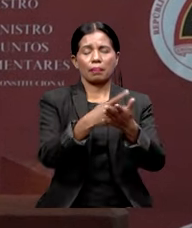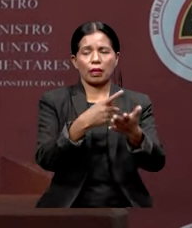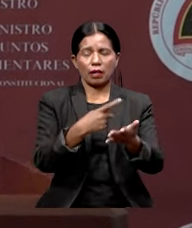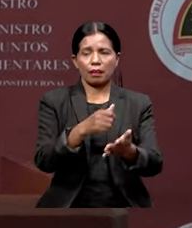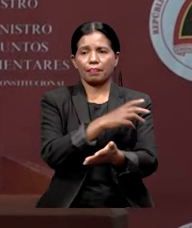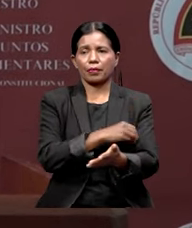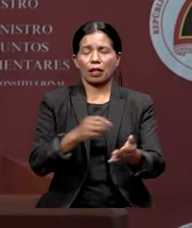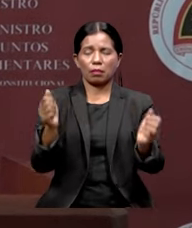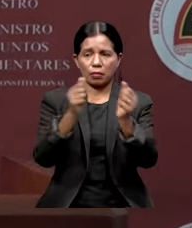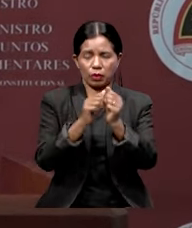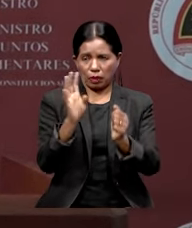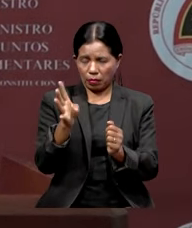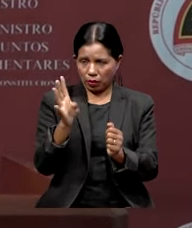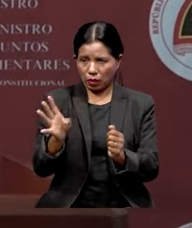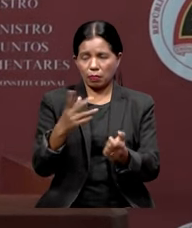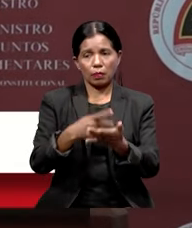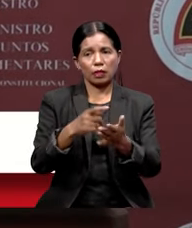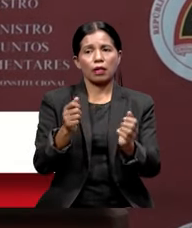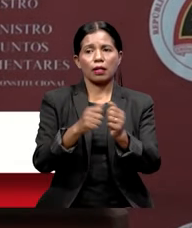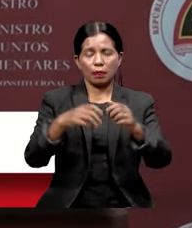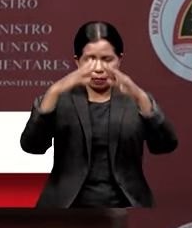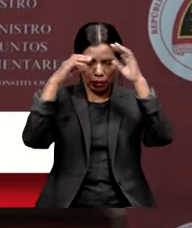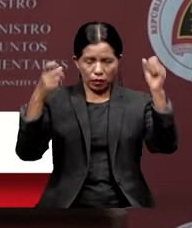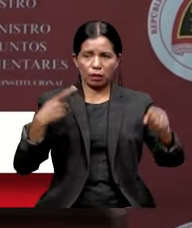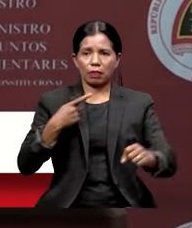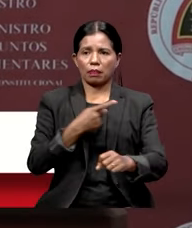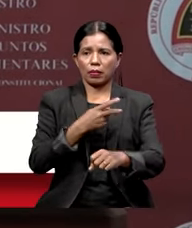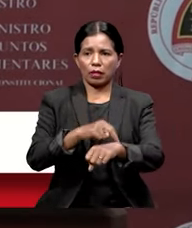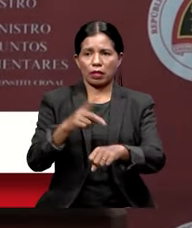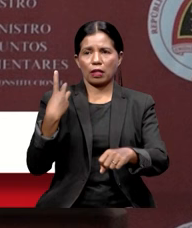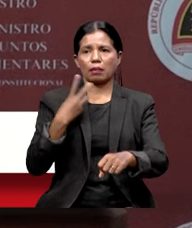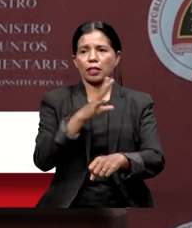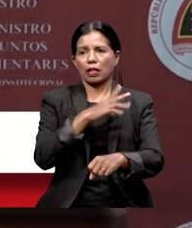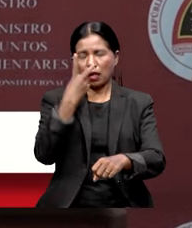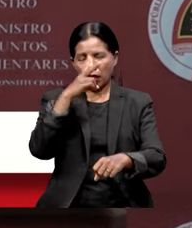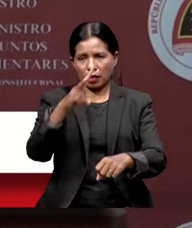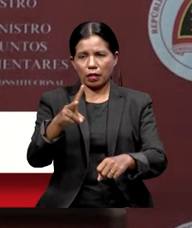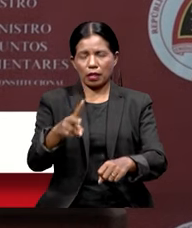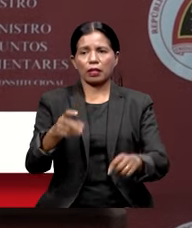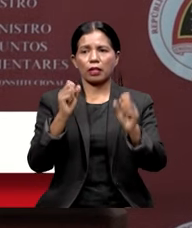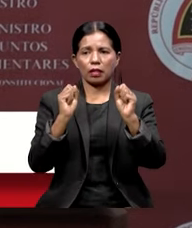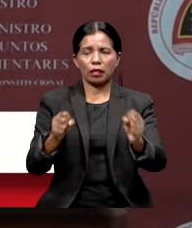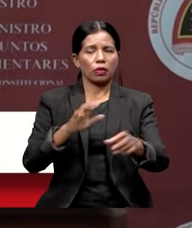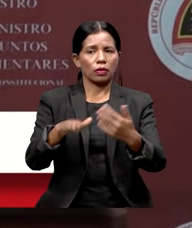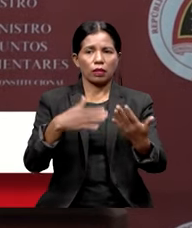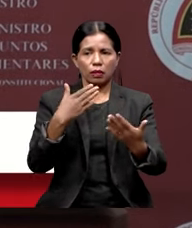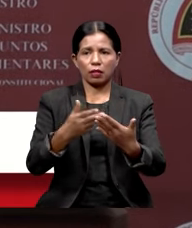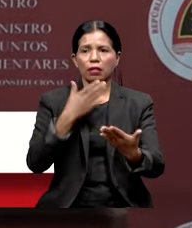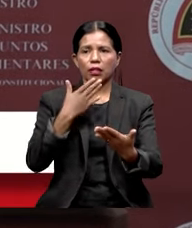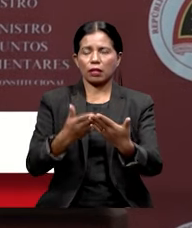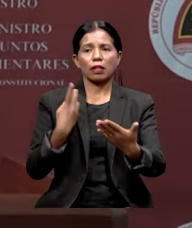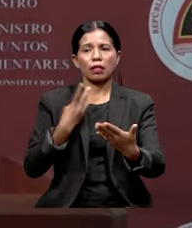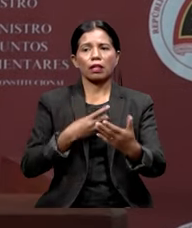40, nebe presidente do parlamento Sihare, a minha sihem batuarei da nebe macadmiti, se admite roto quedas de aclio, para